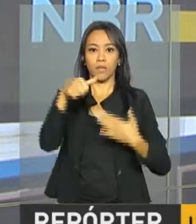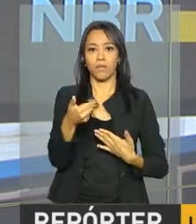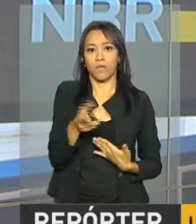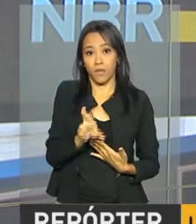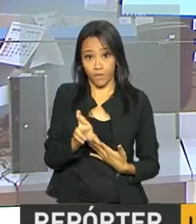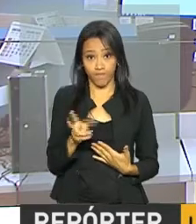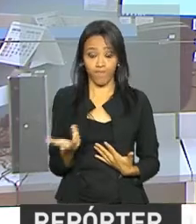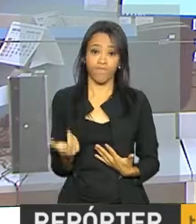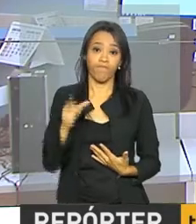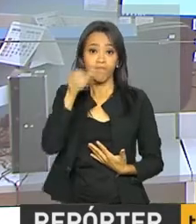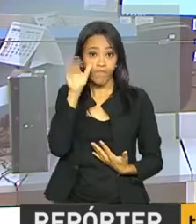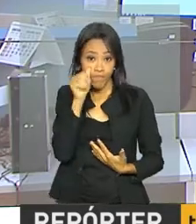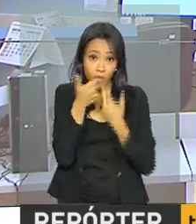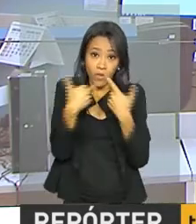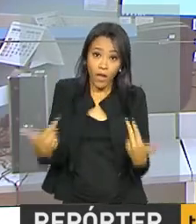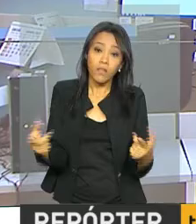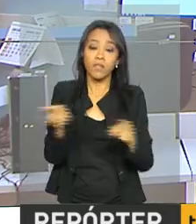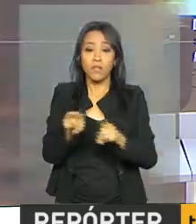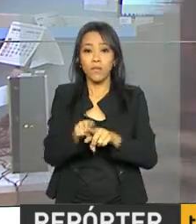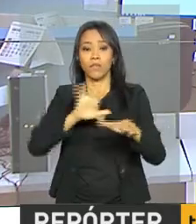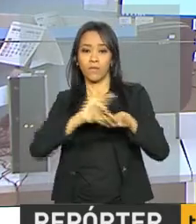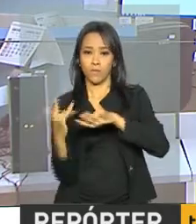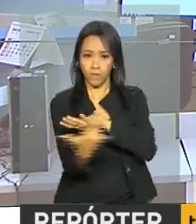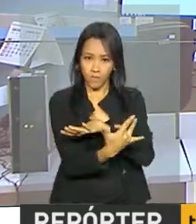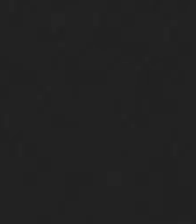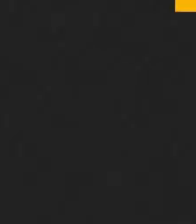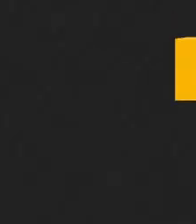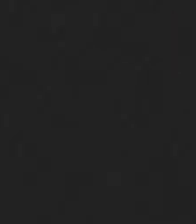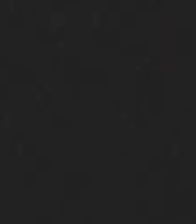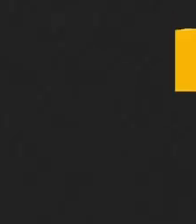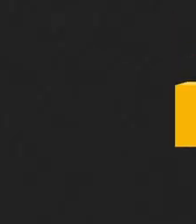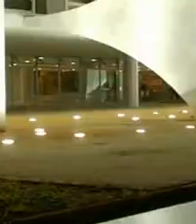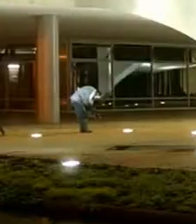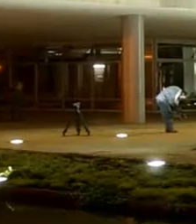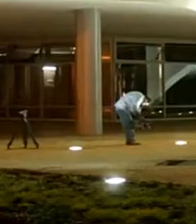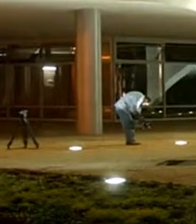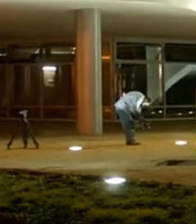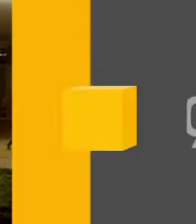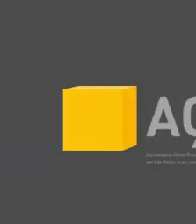NBR. Acompanhe as novidades também em nossas redes sociais.